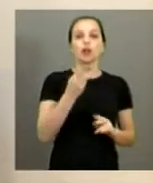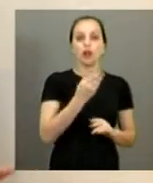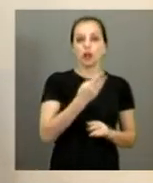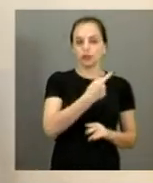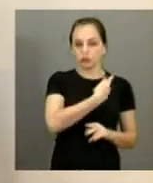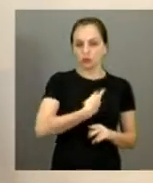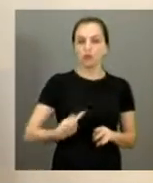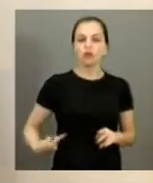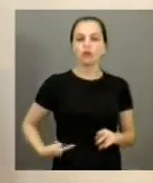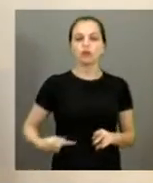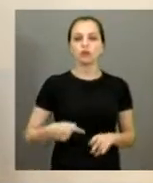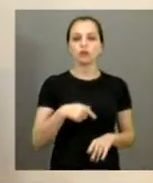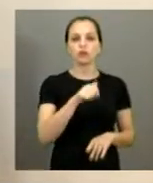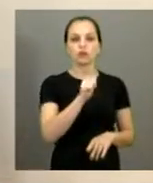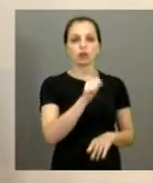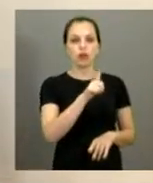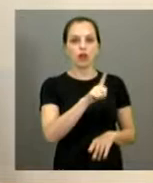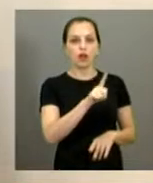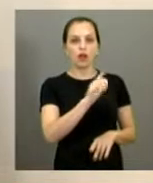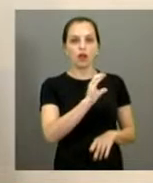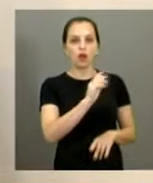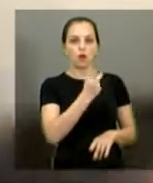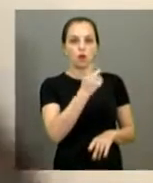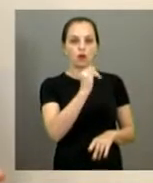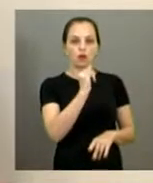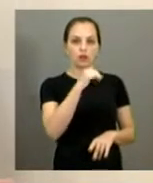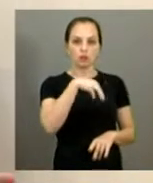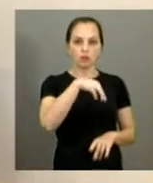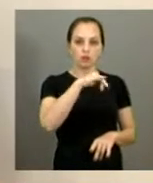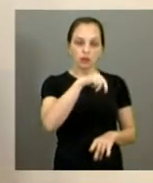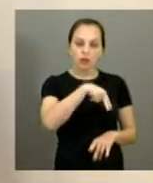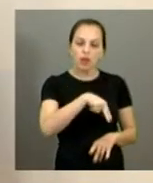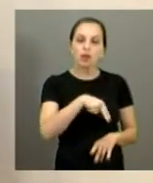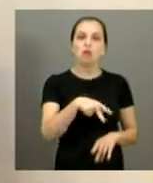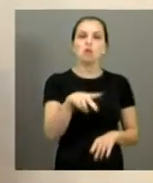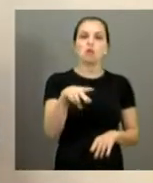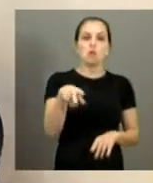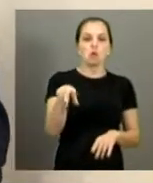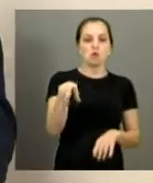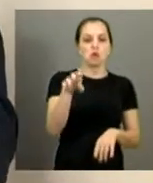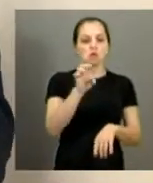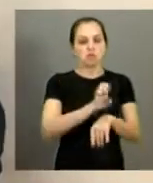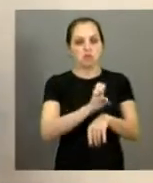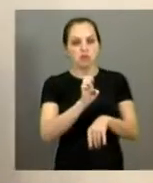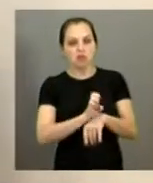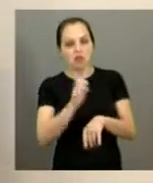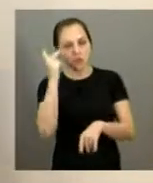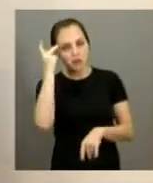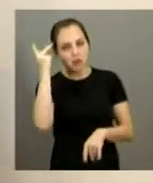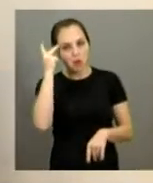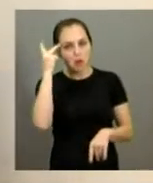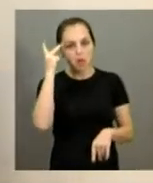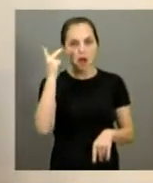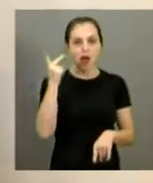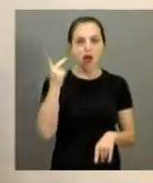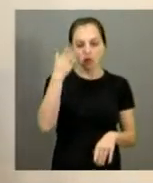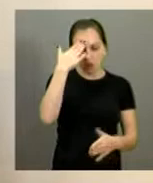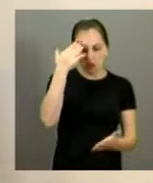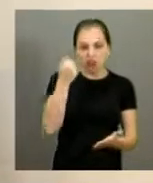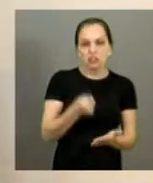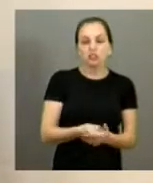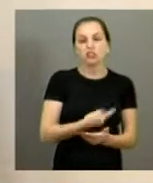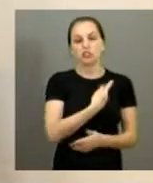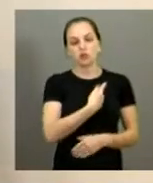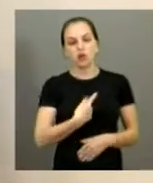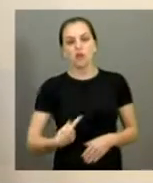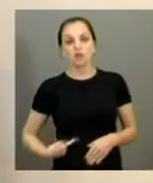turno realmente o estado de são paulo acredita no governador sabemos que tem defeitos têm problemas em ser resolvidos